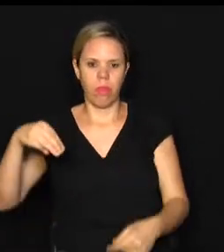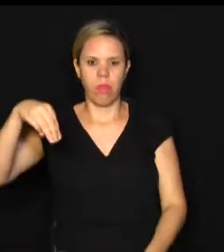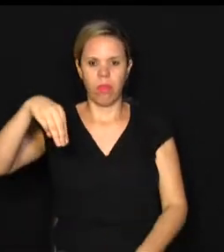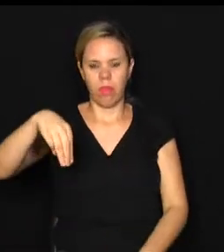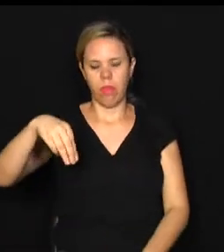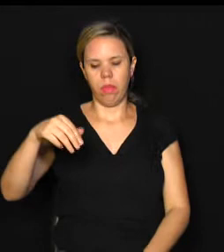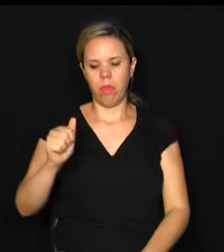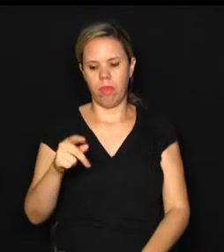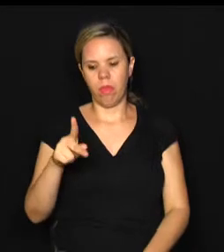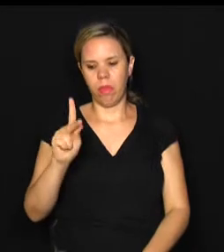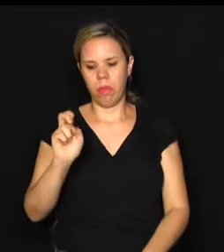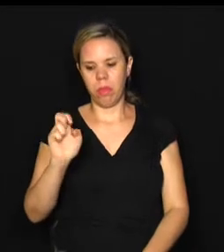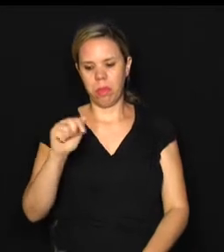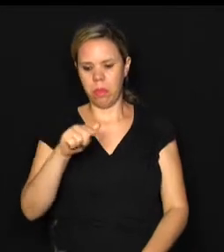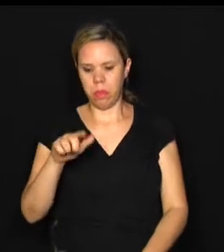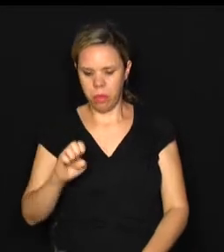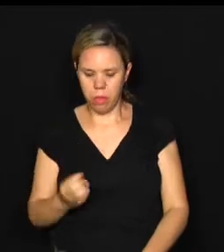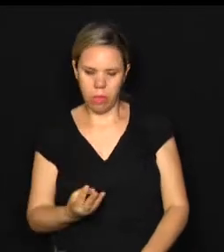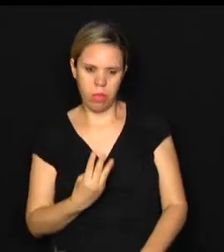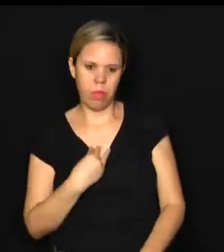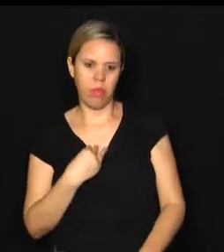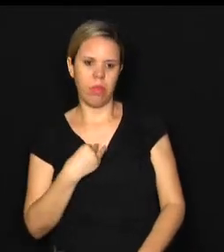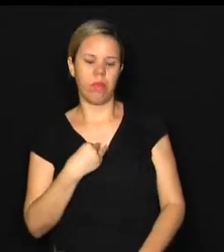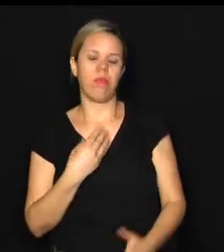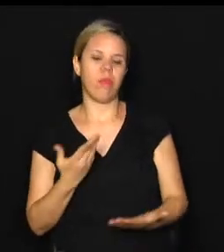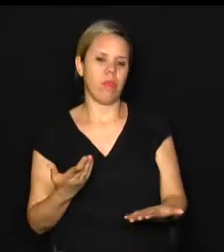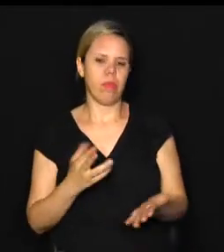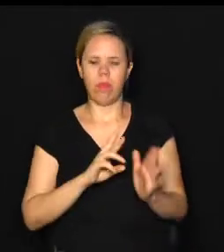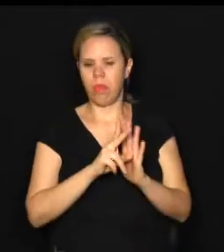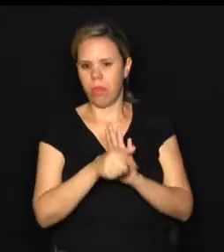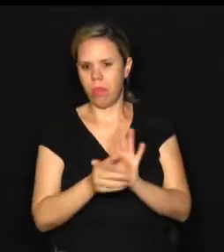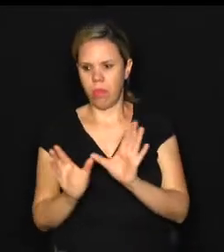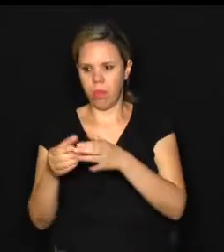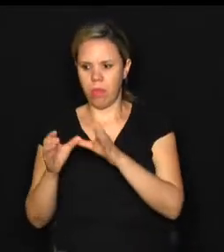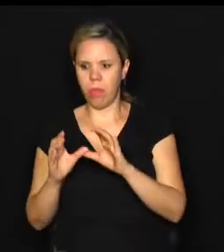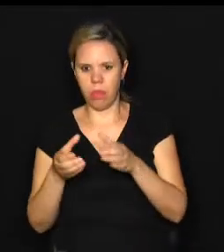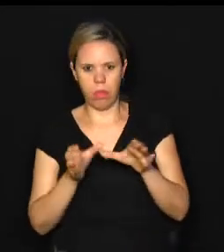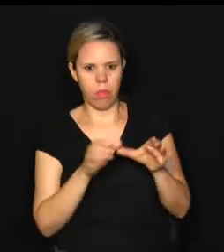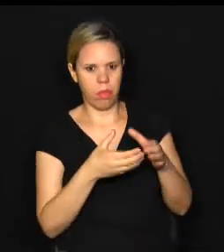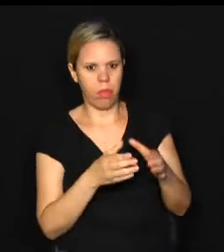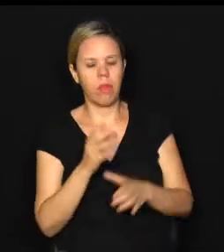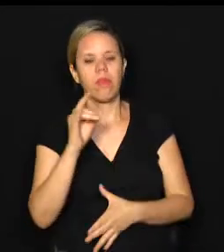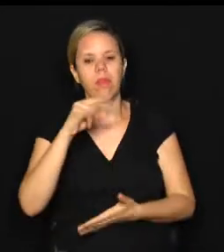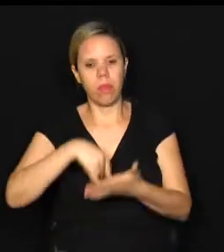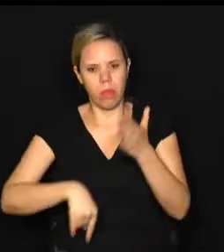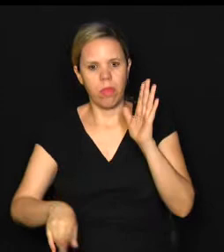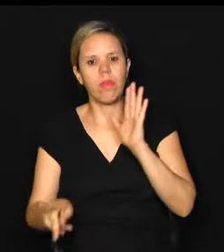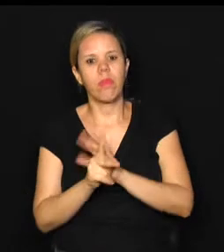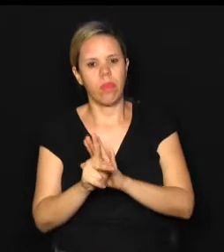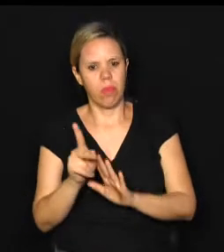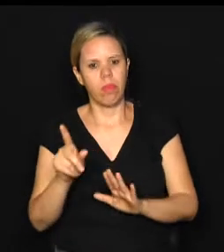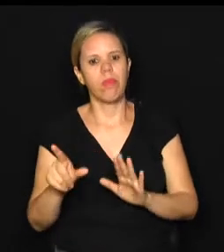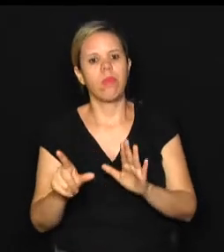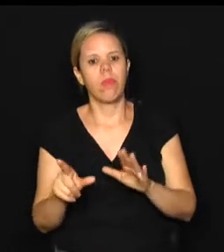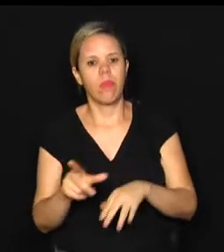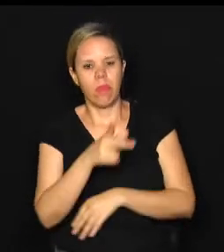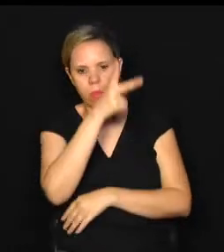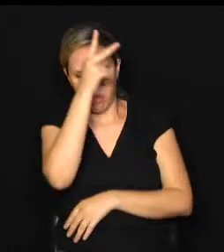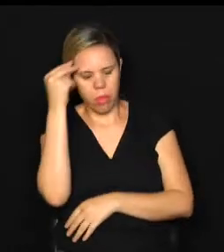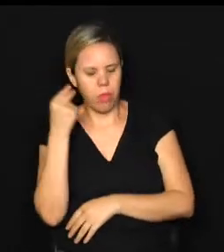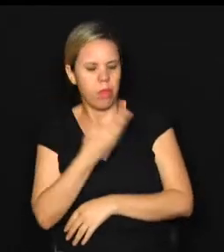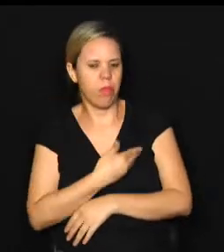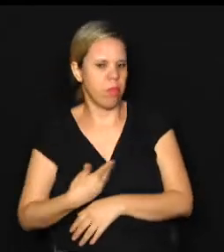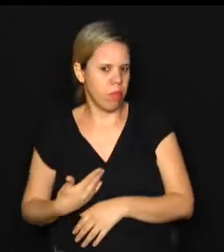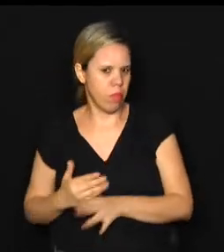Mackenzie, temos vários condomínios que foi legalizado pelo poder público, né? E esses